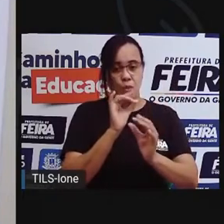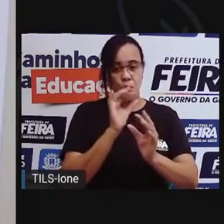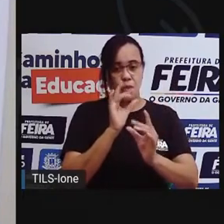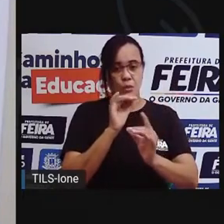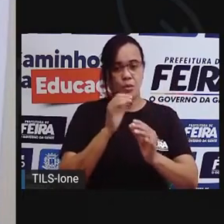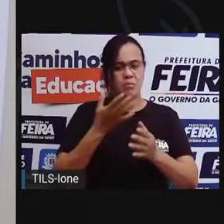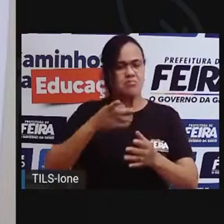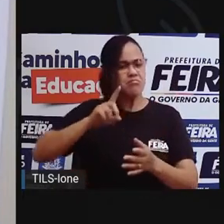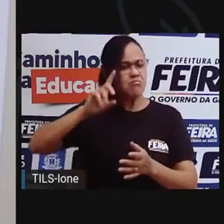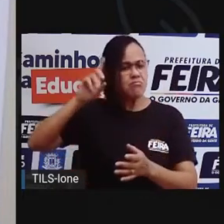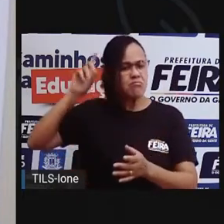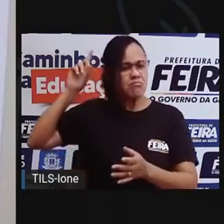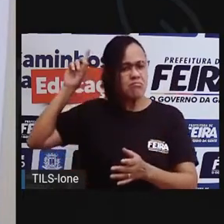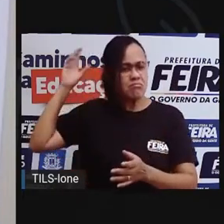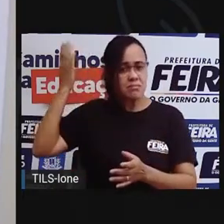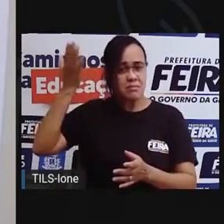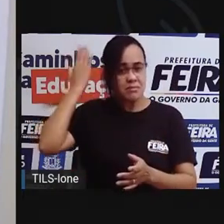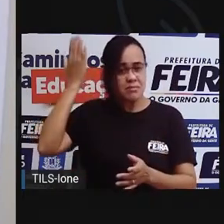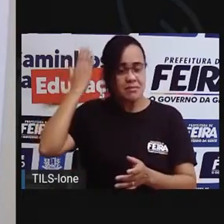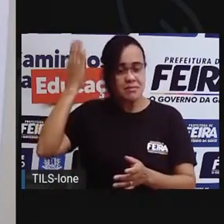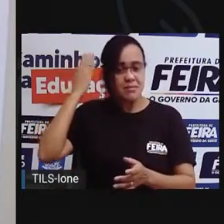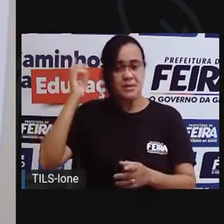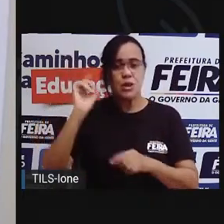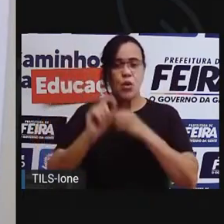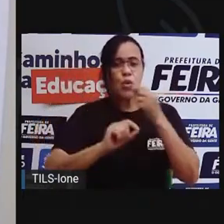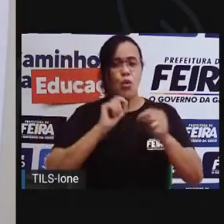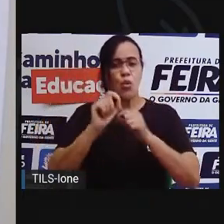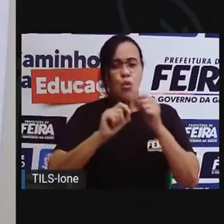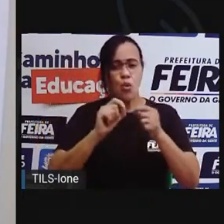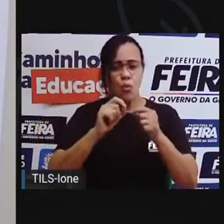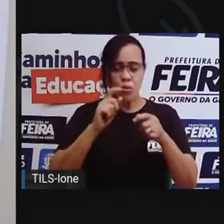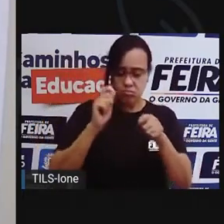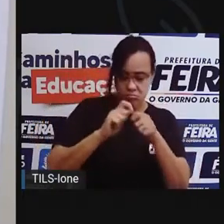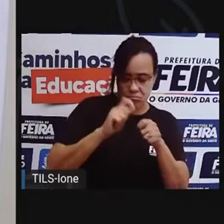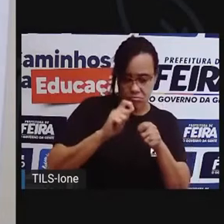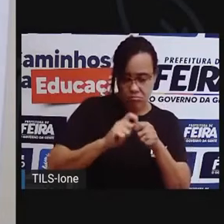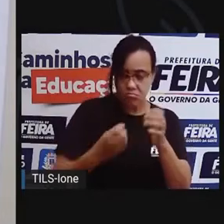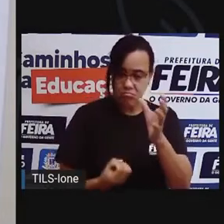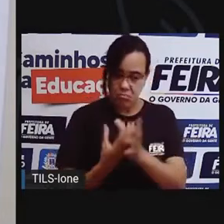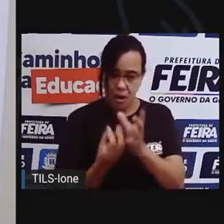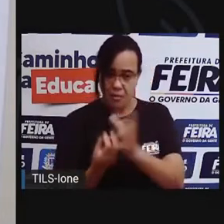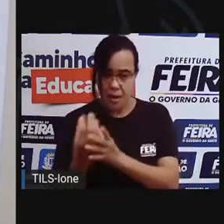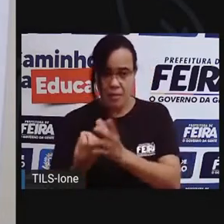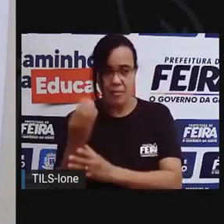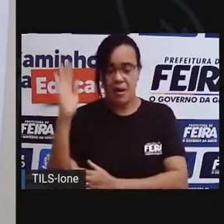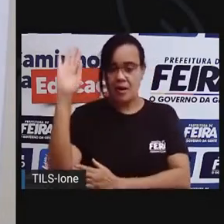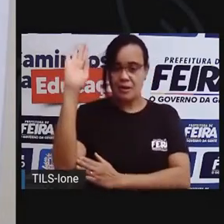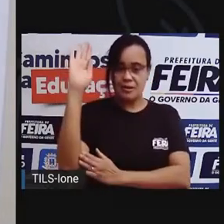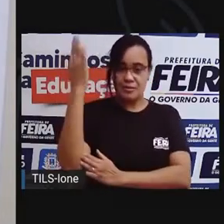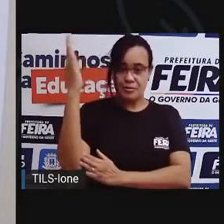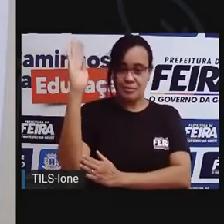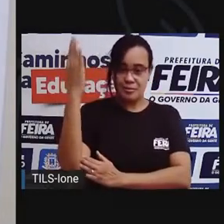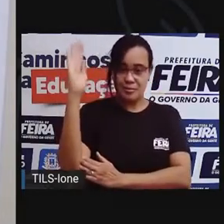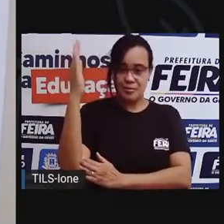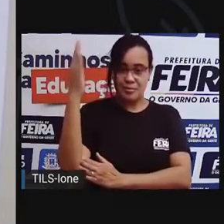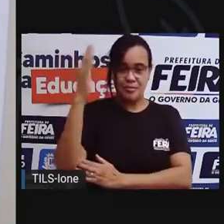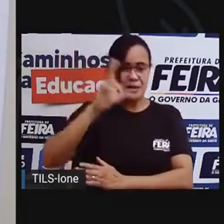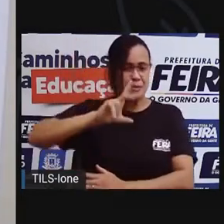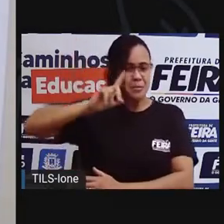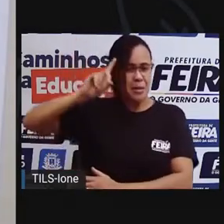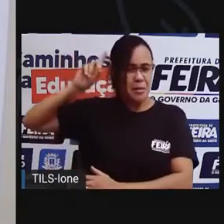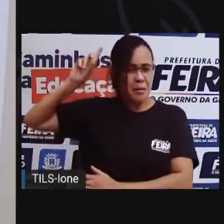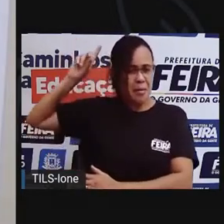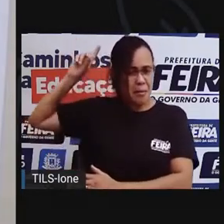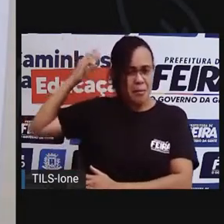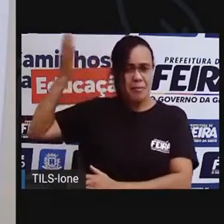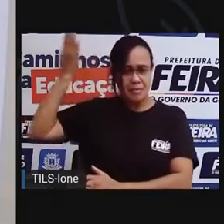foi construída as flautas, elas eram feitas de madeira. De madeira, muito, muito, muito, muito